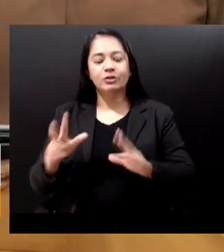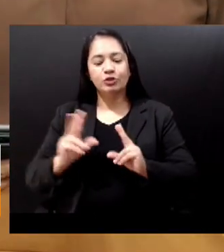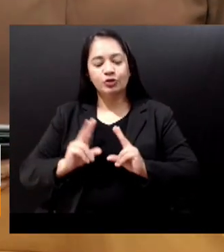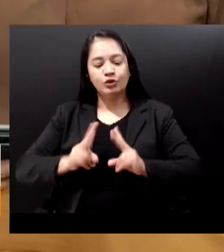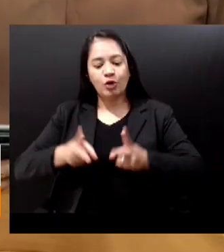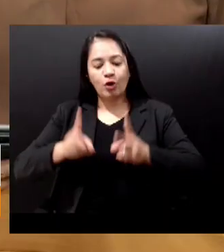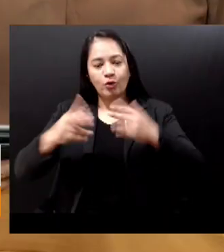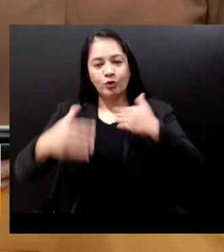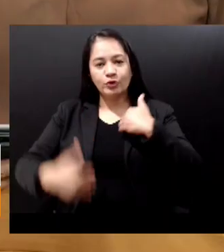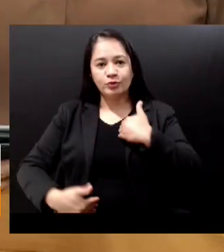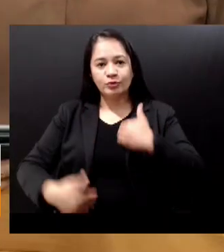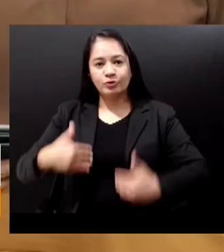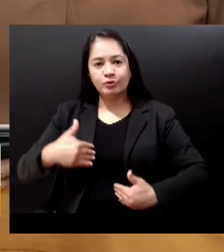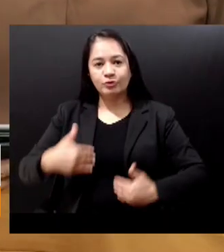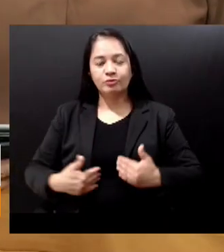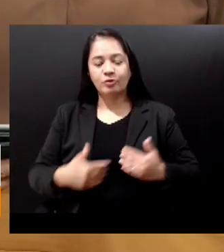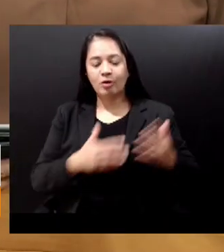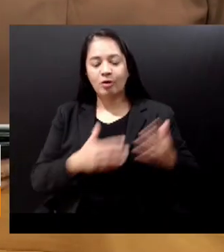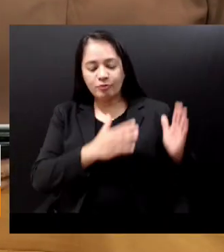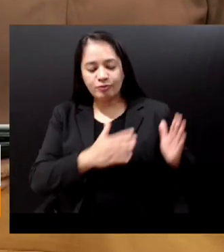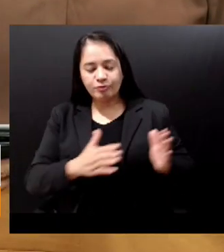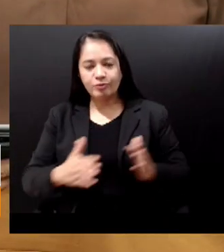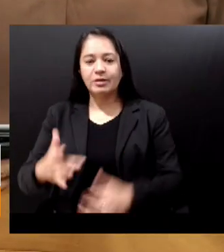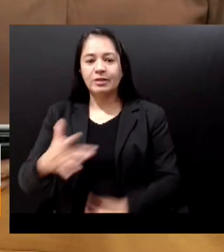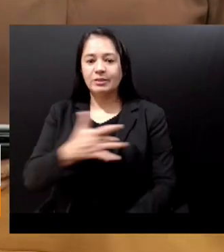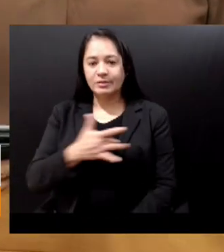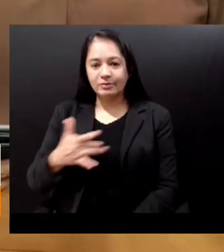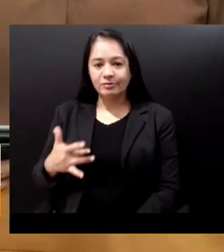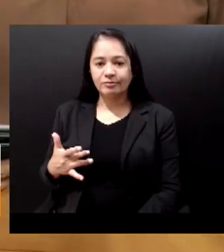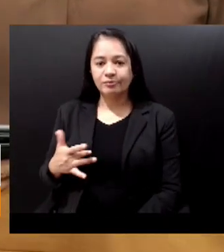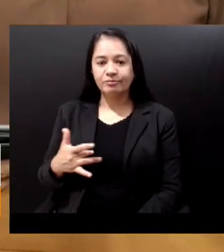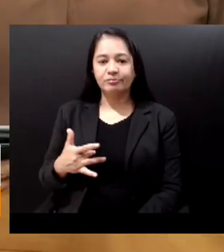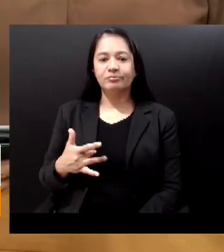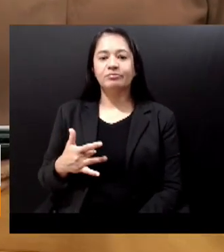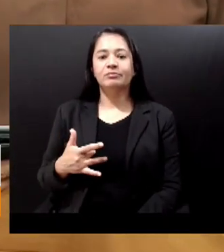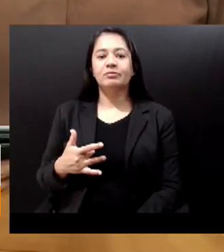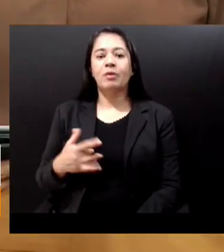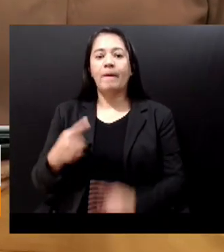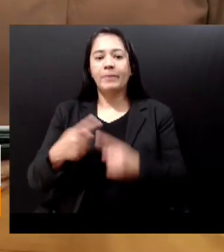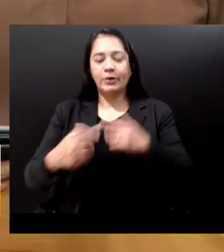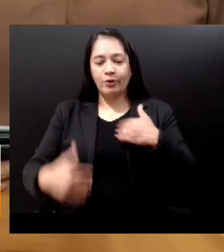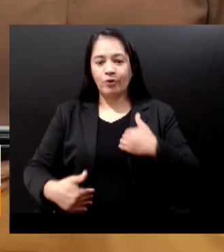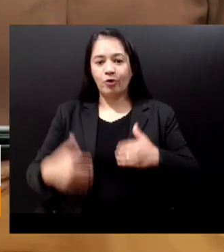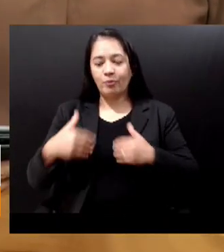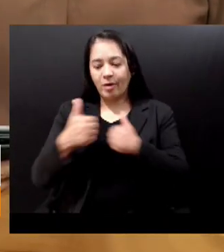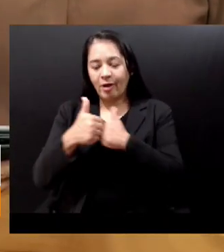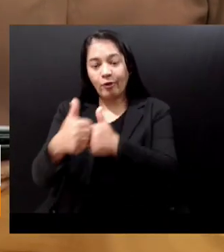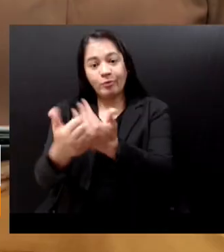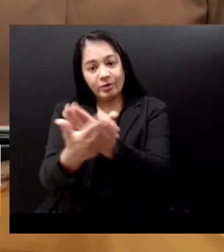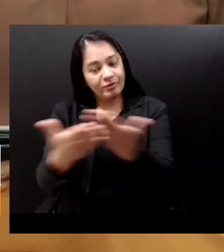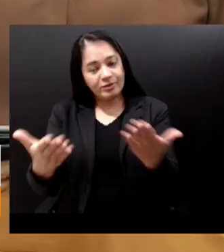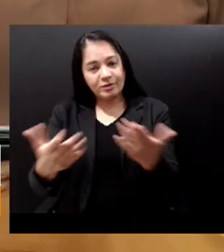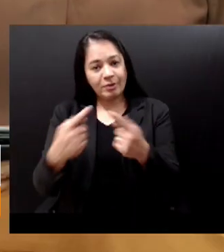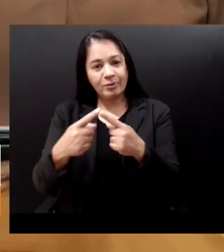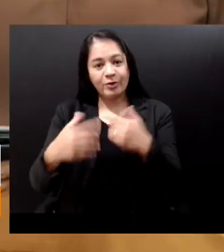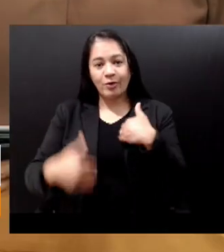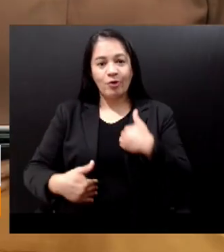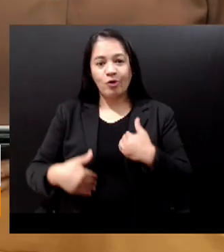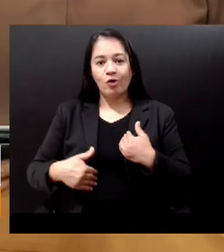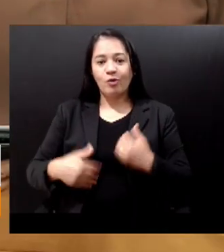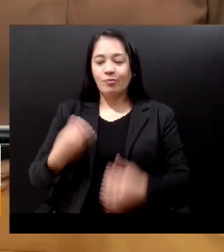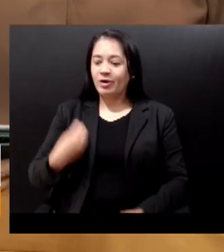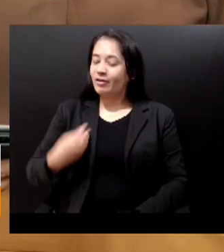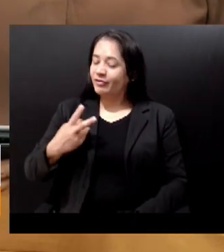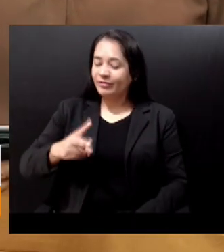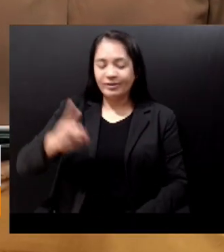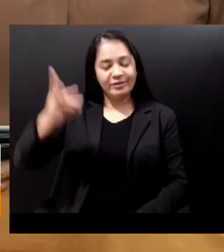funcionamento, digo, saudável, para que esse corpo possa te acompanhar, porque é com ele que você vai passar o resto da sua vida, né.